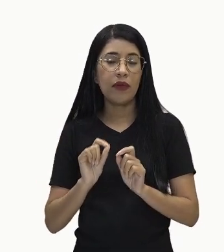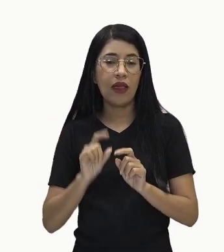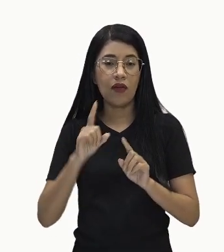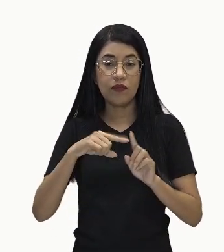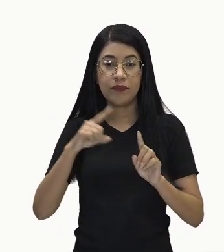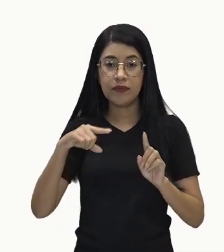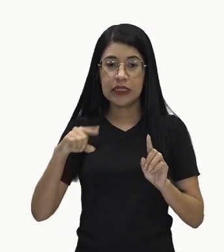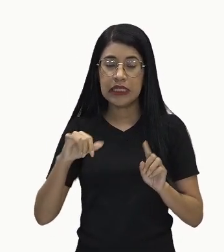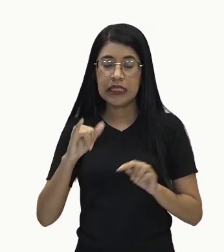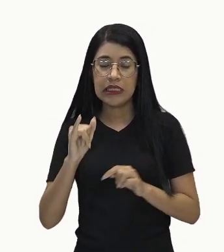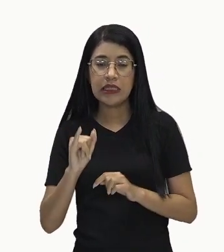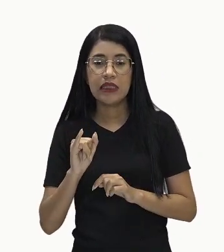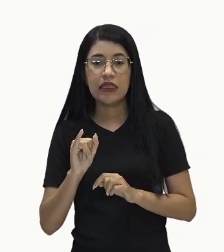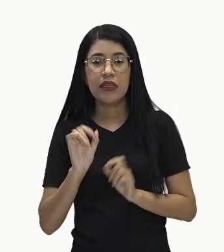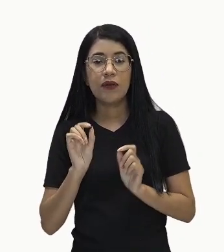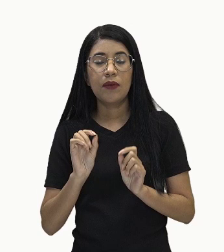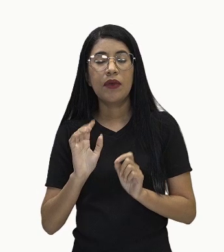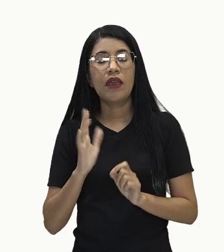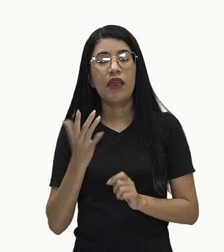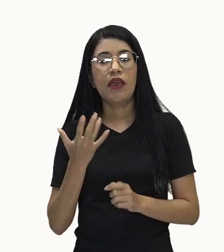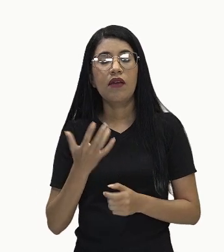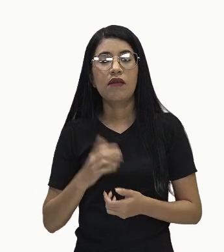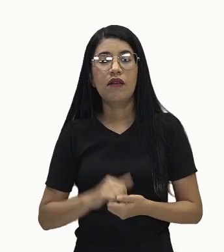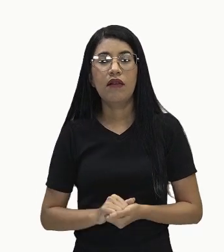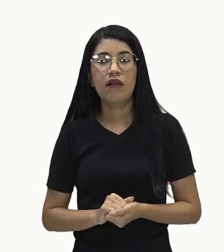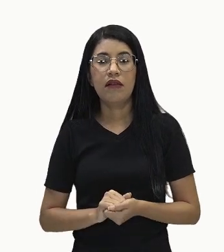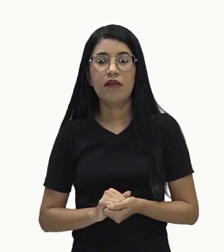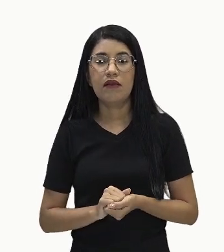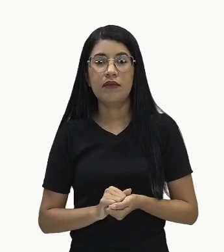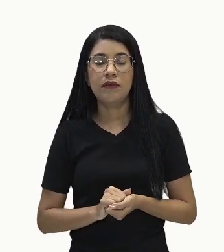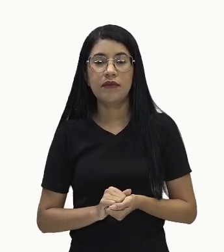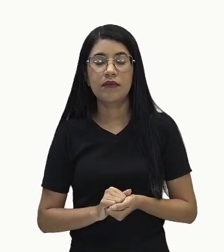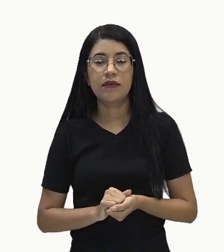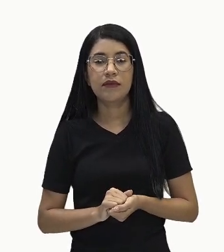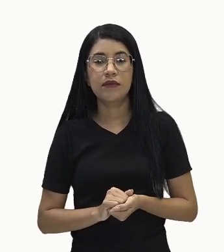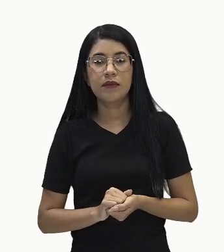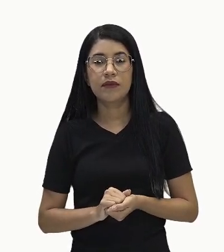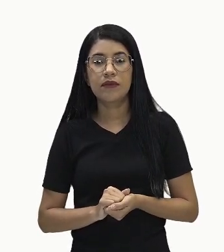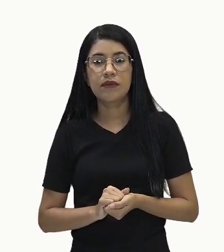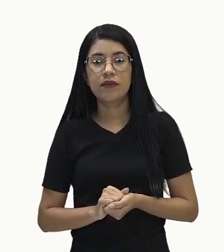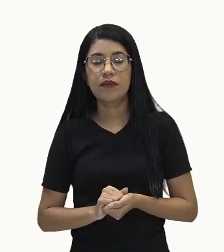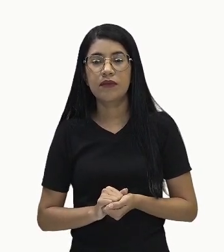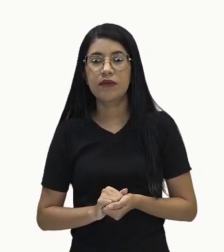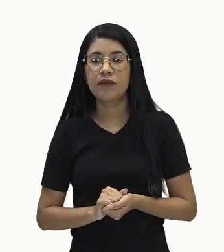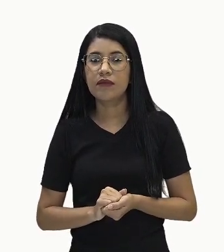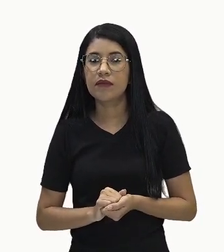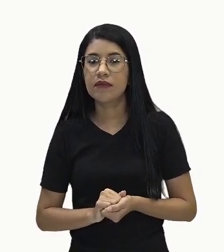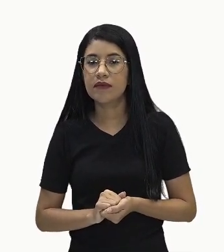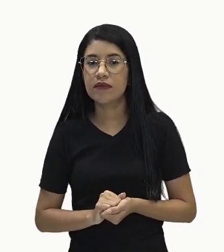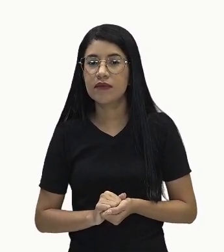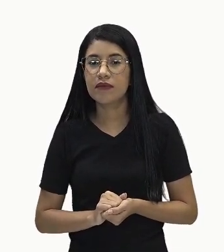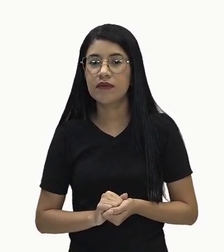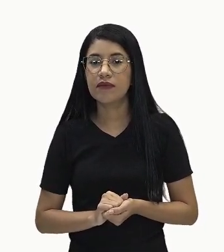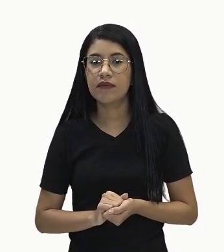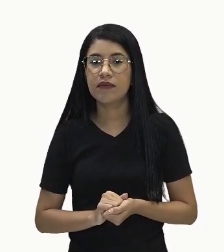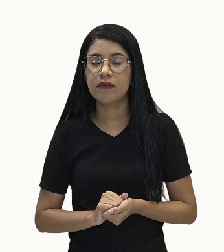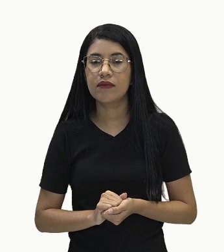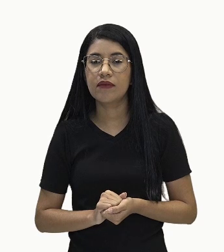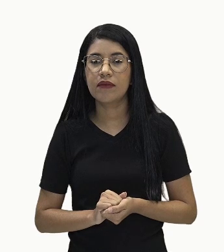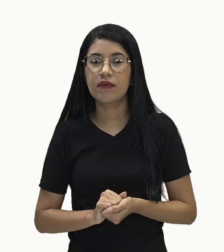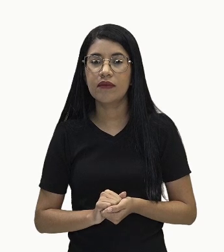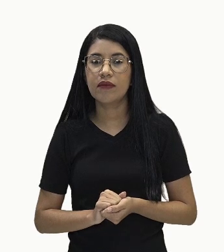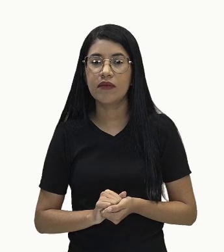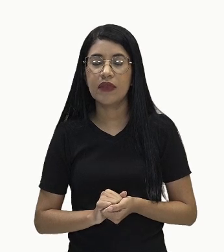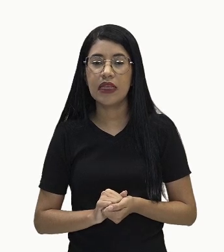é considerado extremamente baixa, a variabilidade é baixa, é pequena, a variação dos dados é